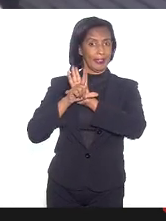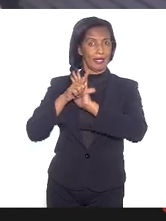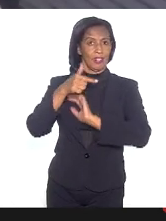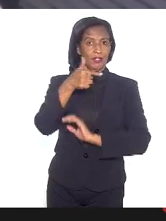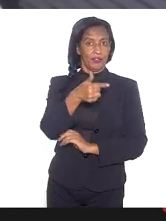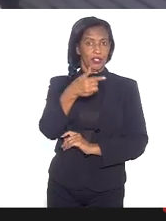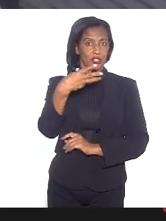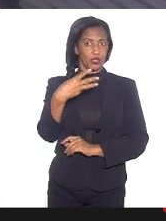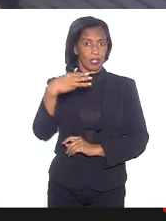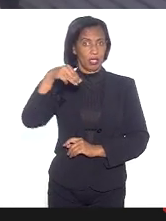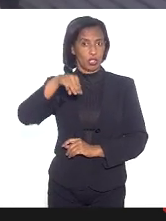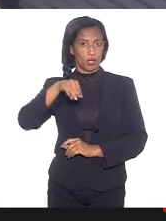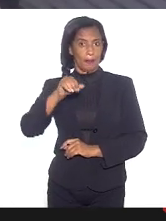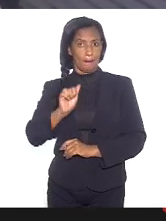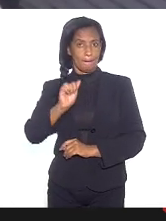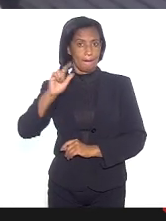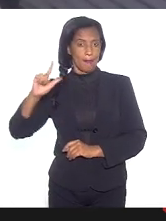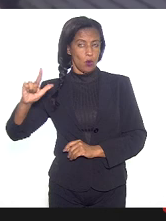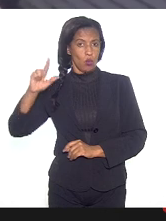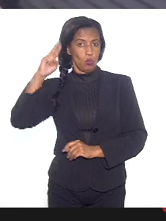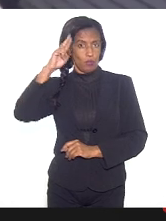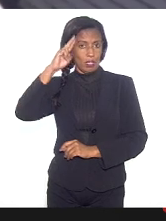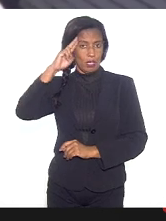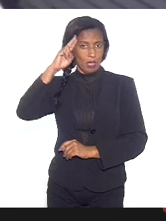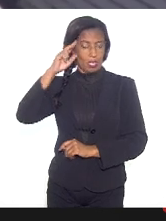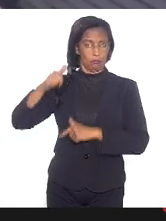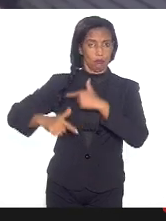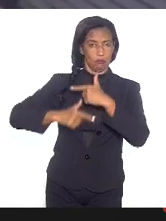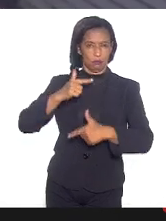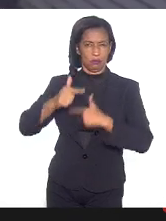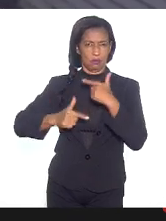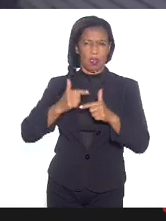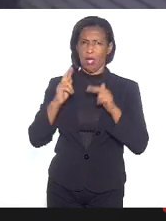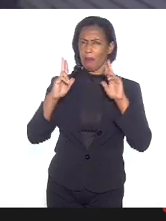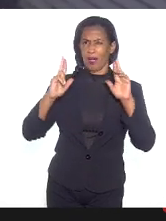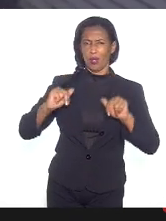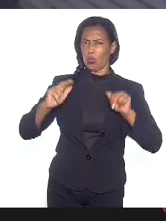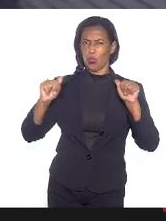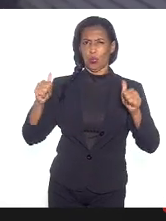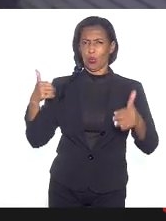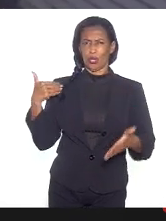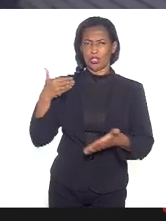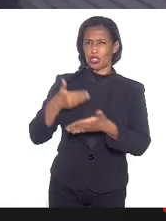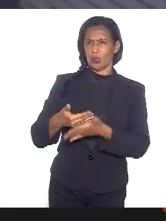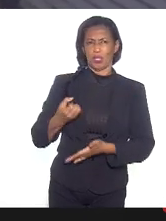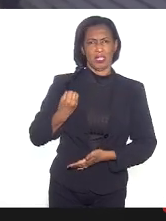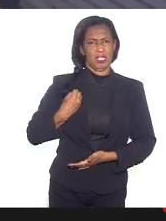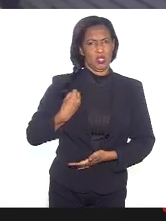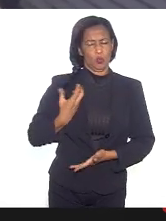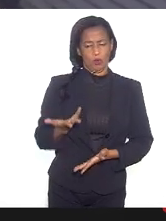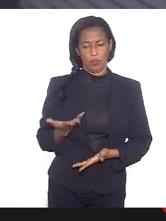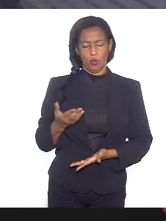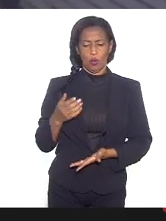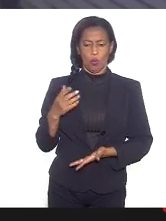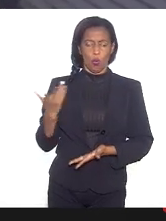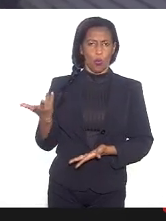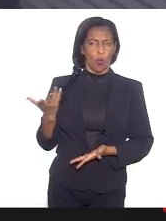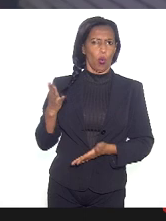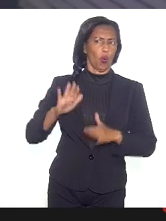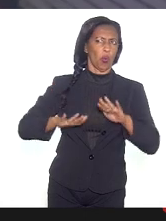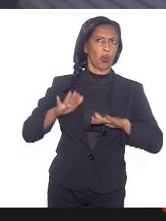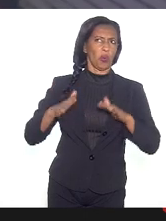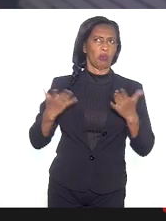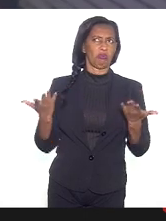mil militares, mas a gente ainda nunca chegou a ter esse número. Hoje, o efetivo chega em torno